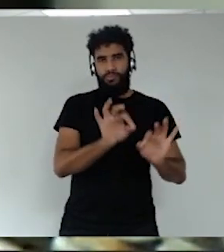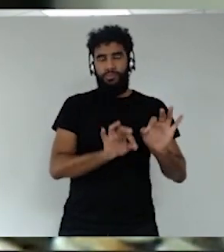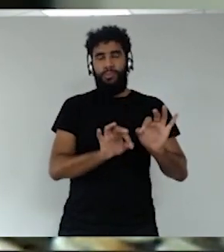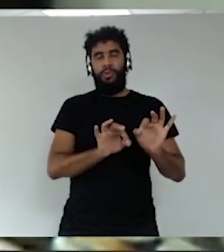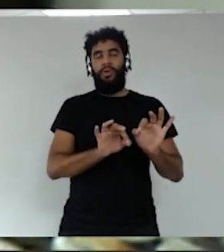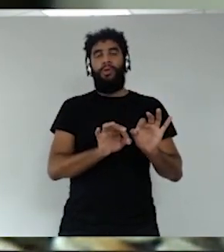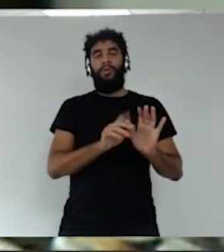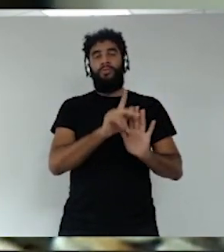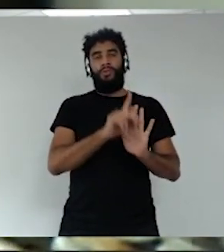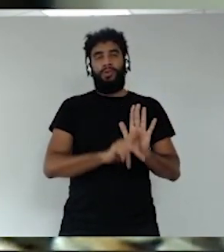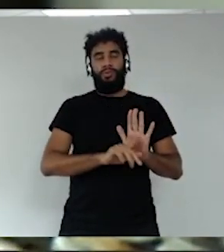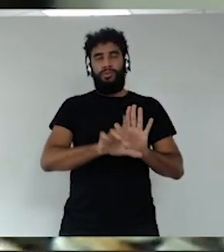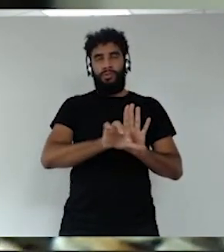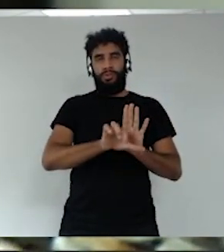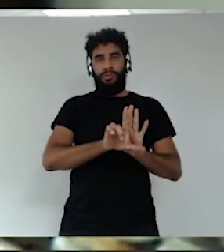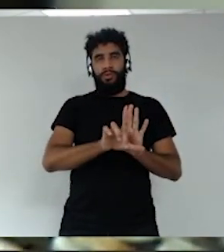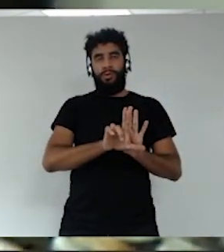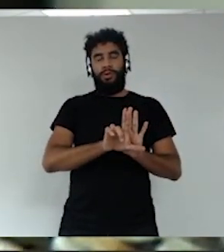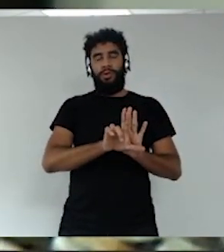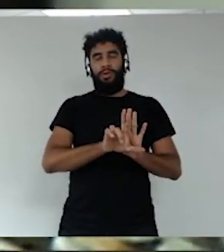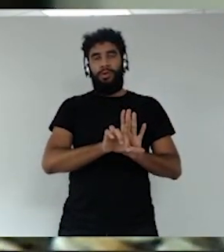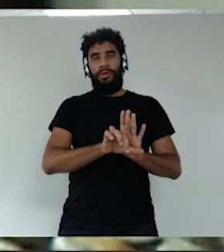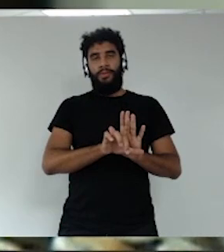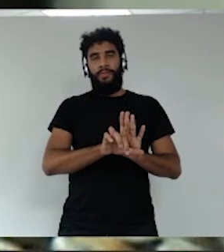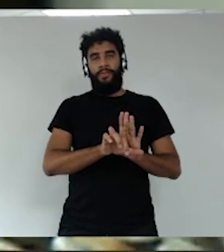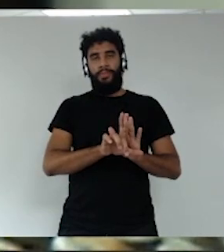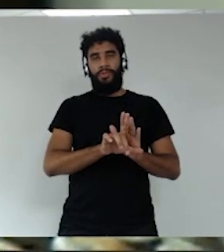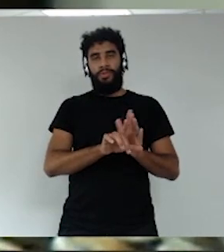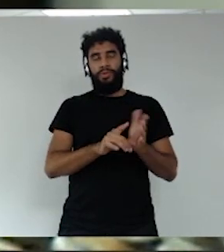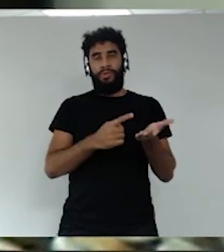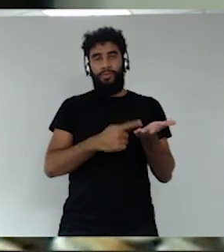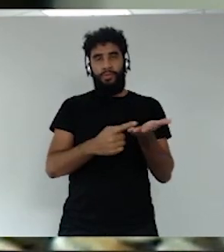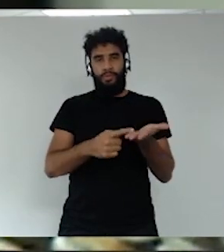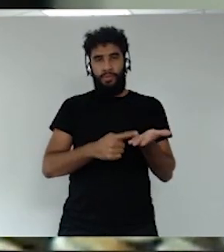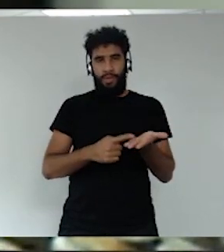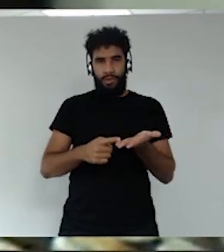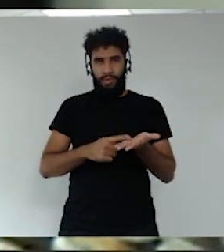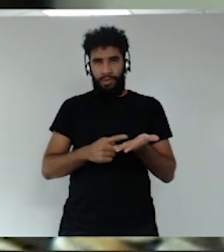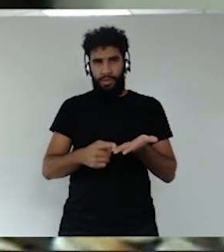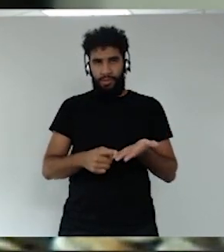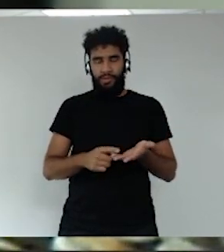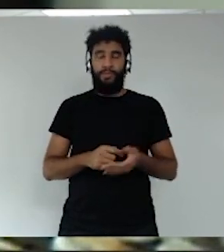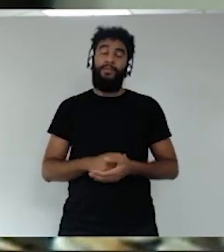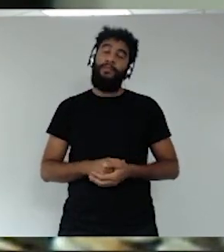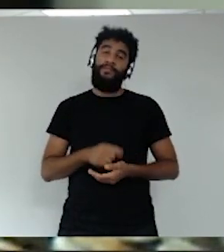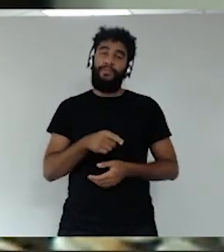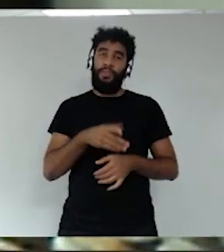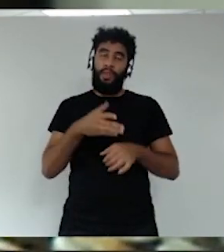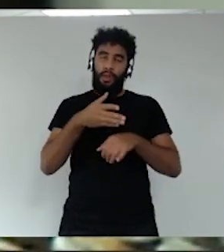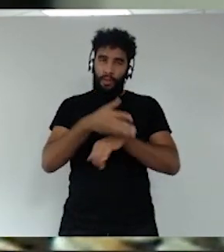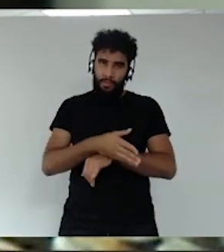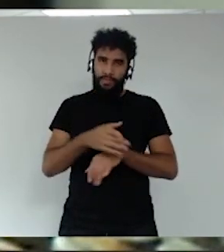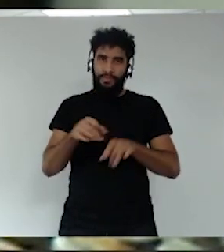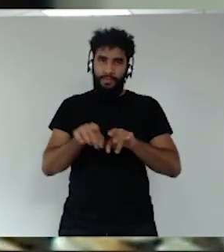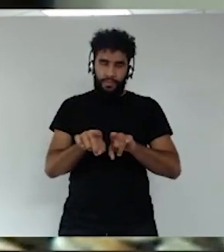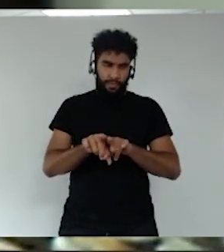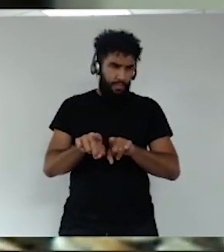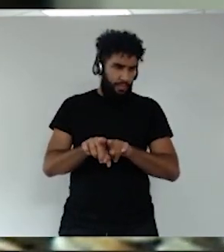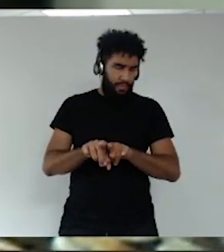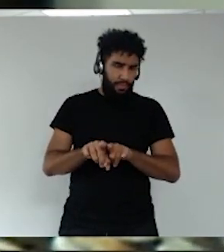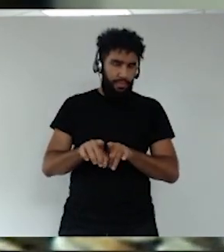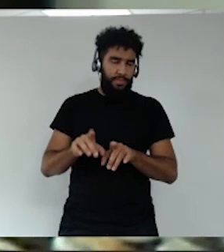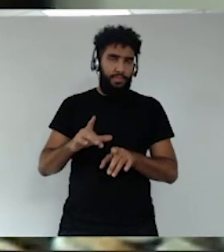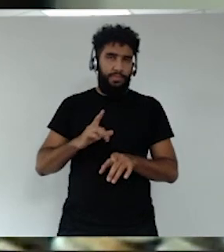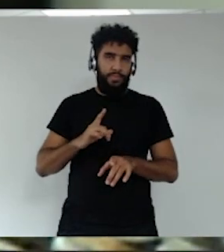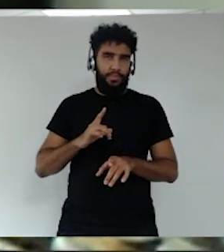Mediação. Portanto, é uma pessoa extremamente habilitada a participar e nos dar grandes